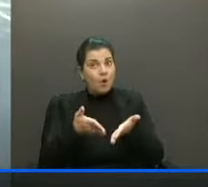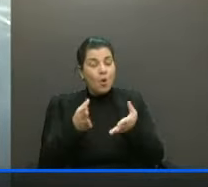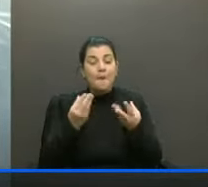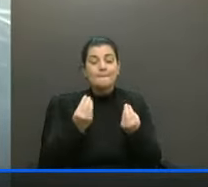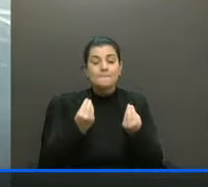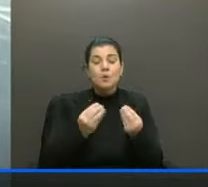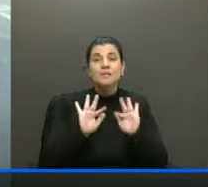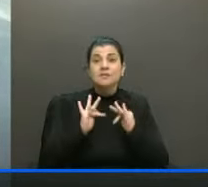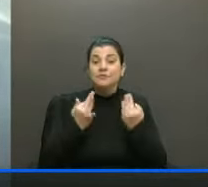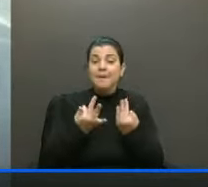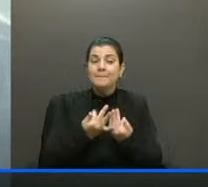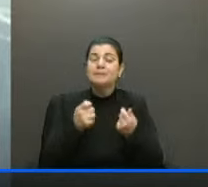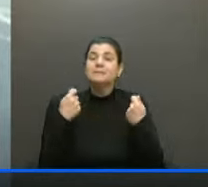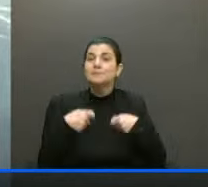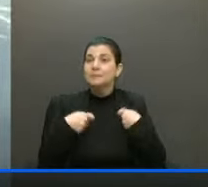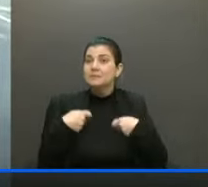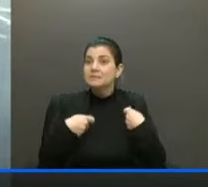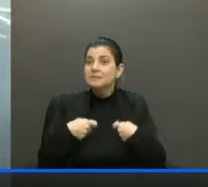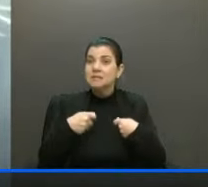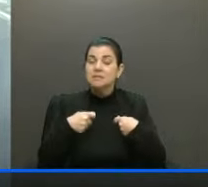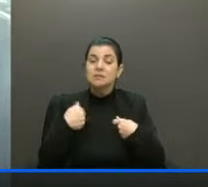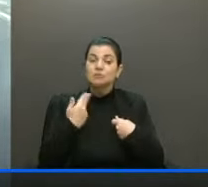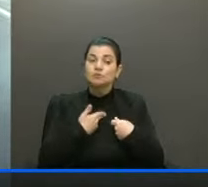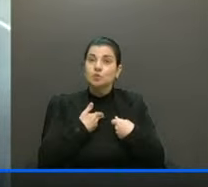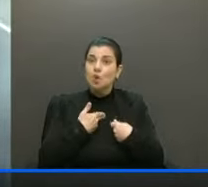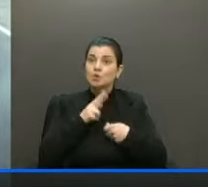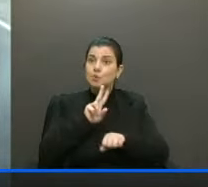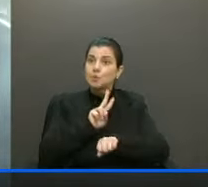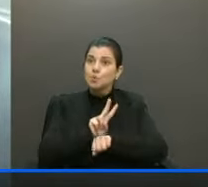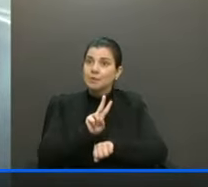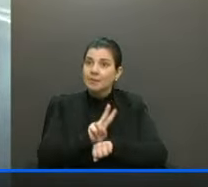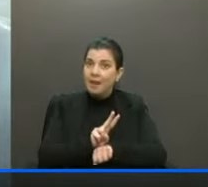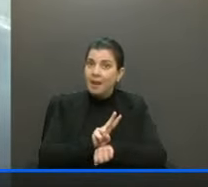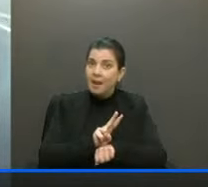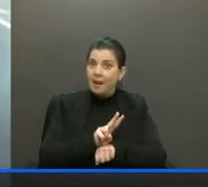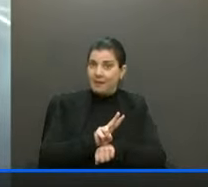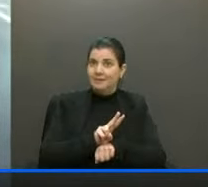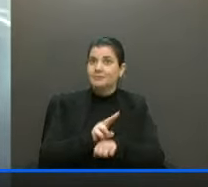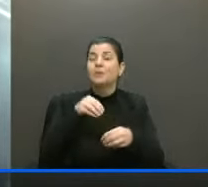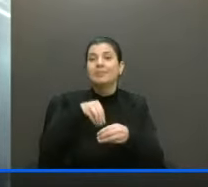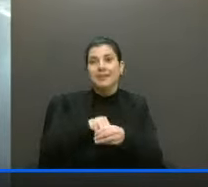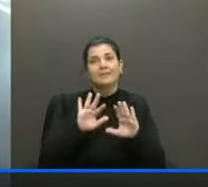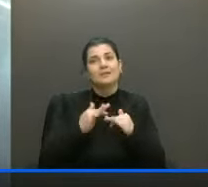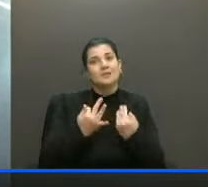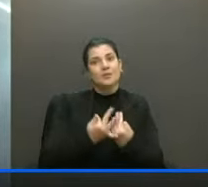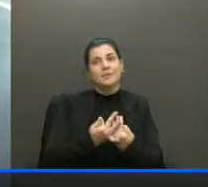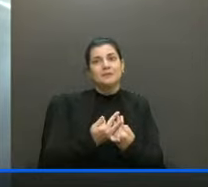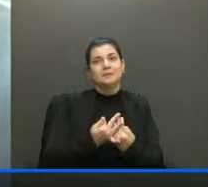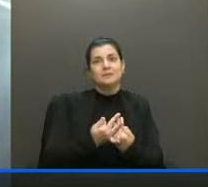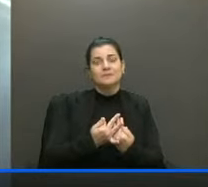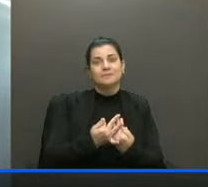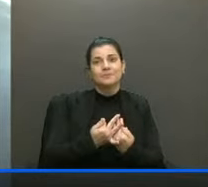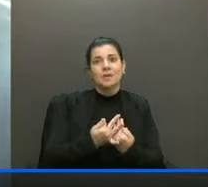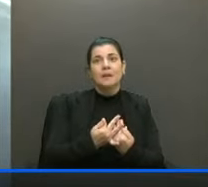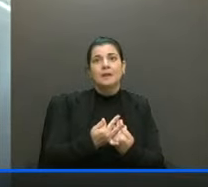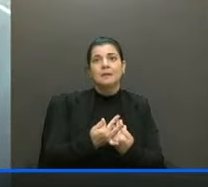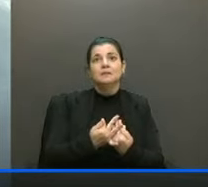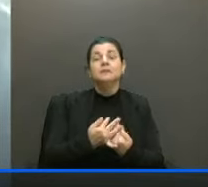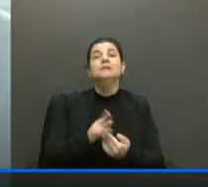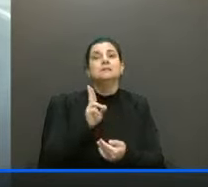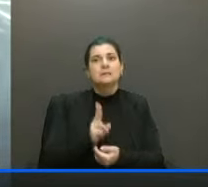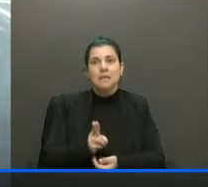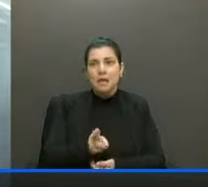precisam, sim, do nosso olhar e nosso auxílio até na construção da maternagem dentro dessas famílias. E dentro disso, sim, toda vez